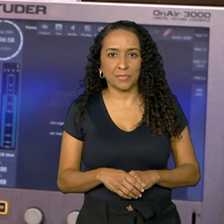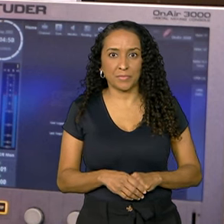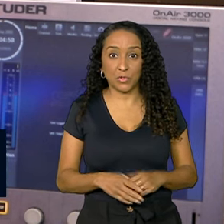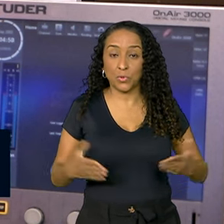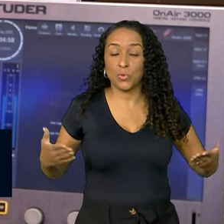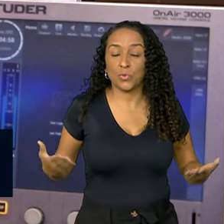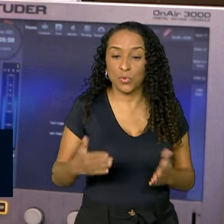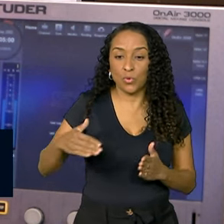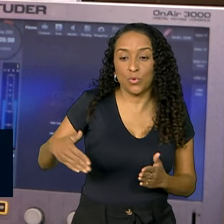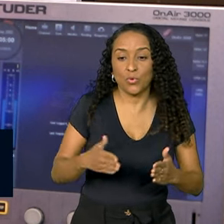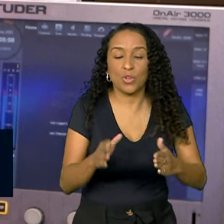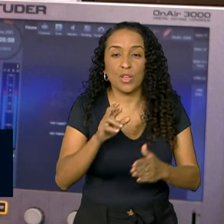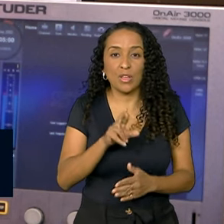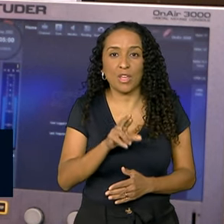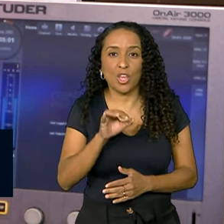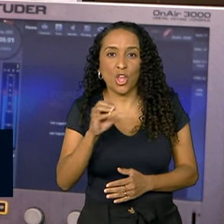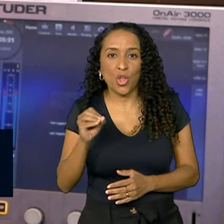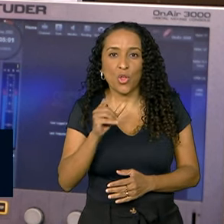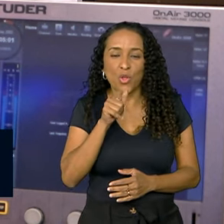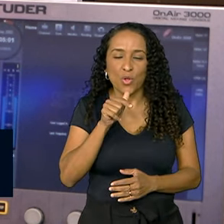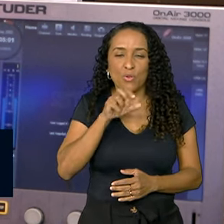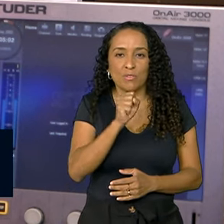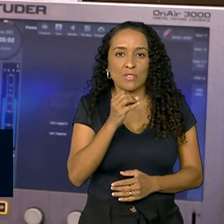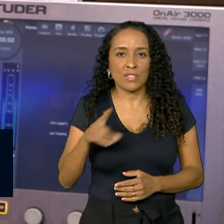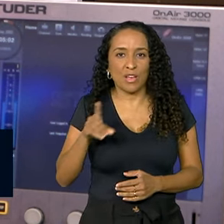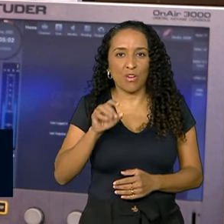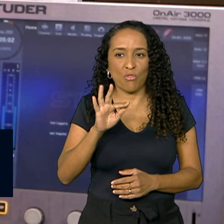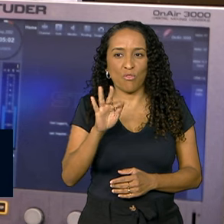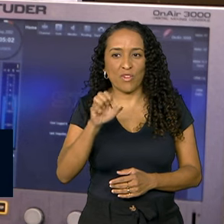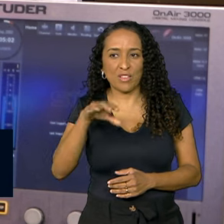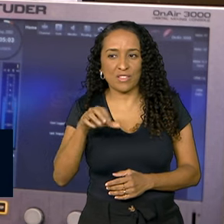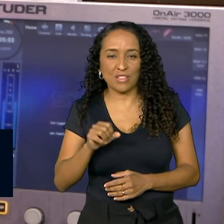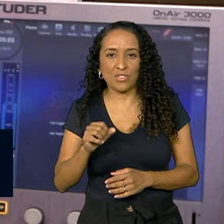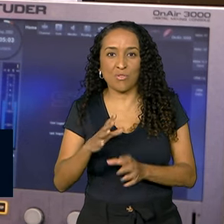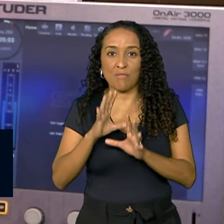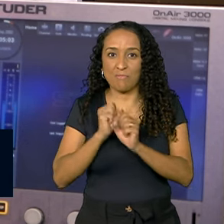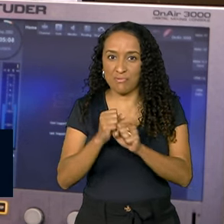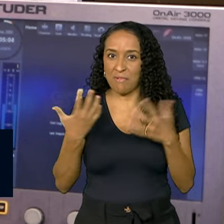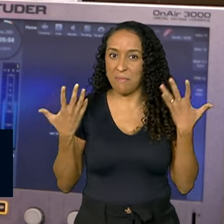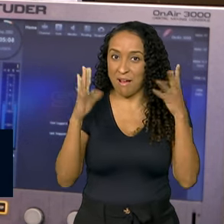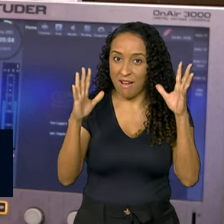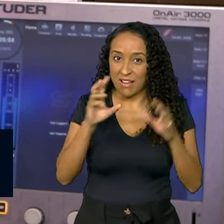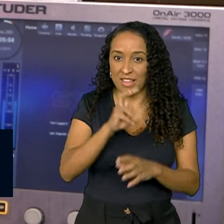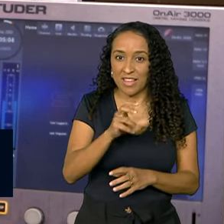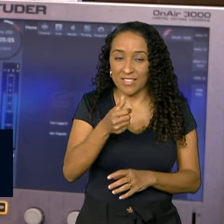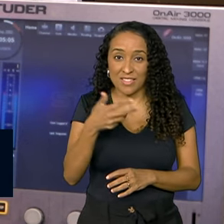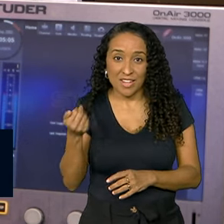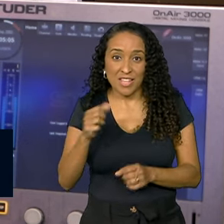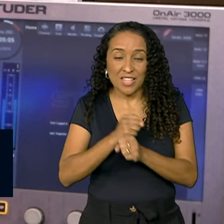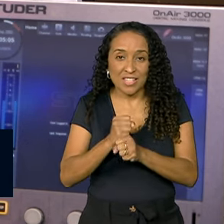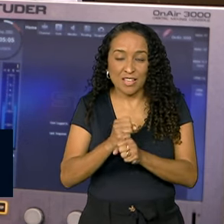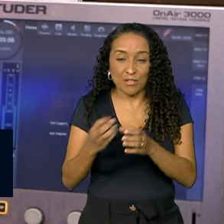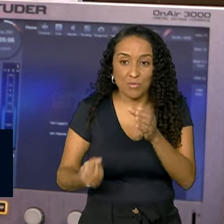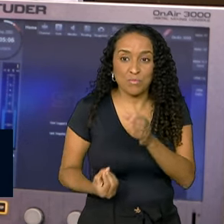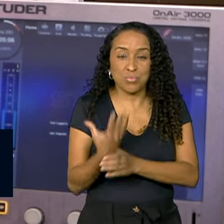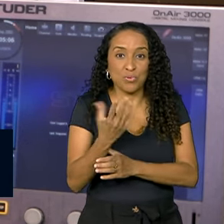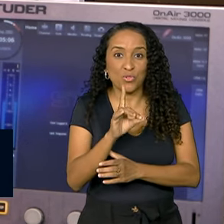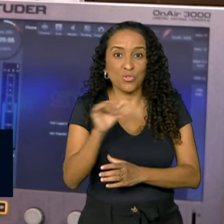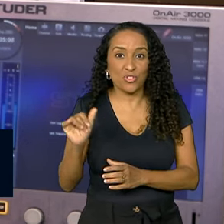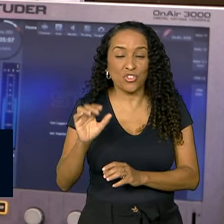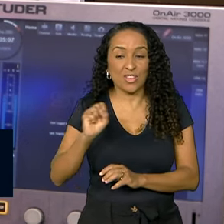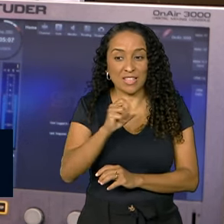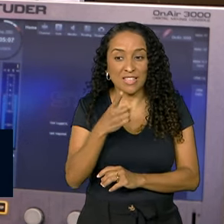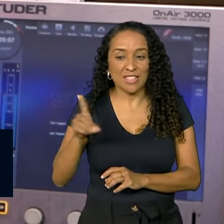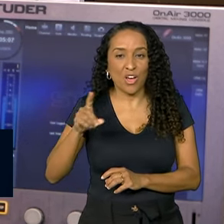hoje o Rio São Francisco faz aniversário são 523 anos desde que o Rio foi descoberto no dia de São Francisco de